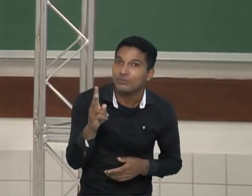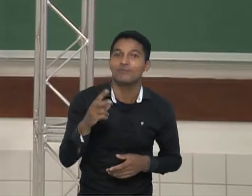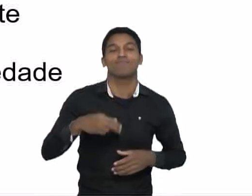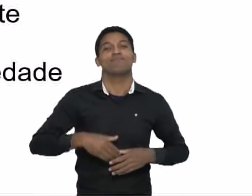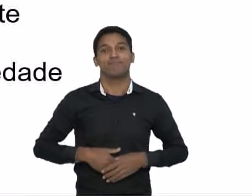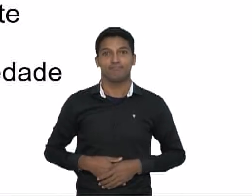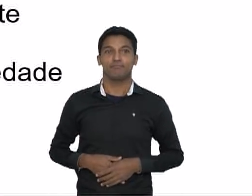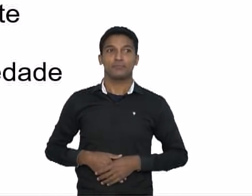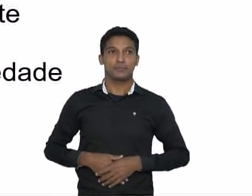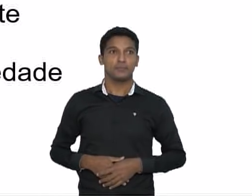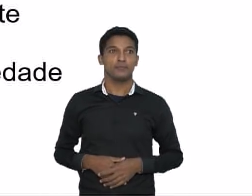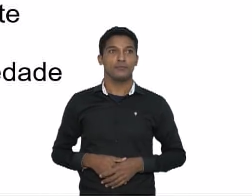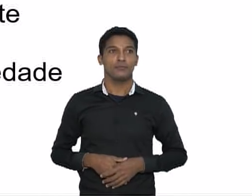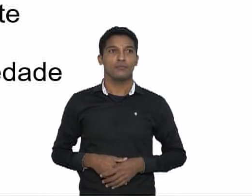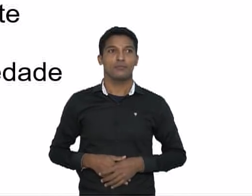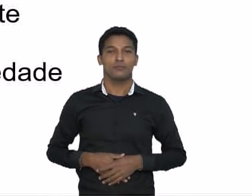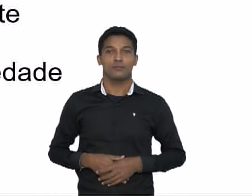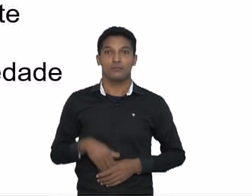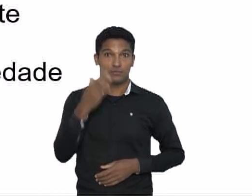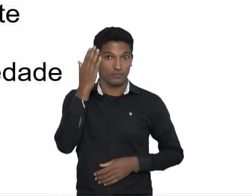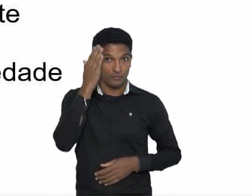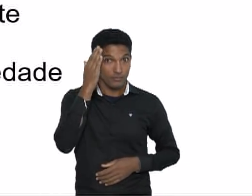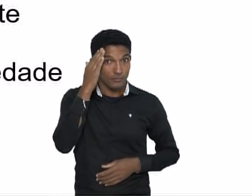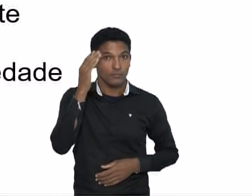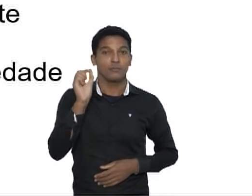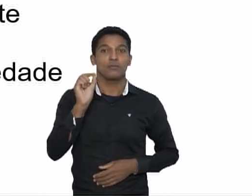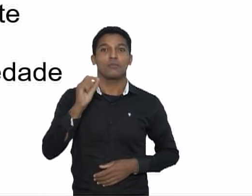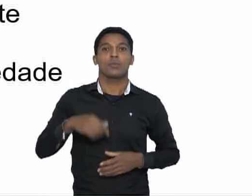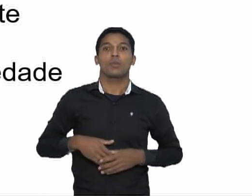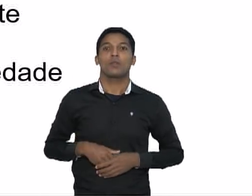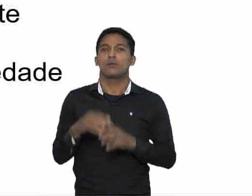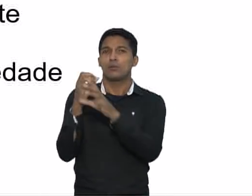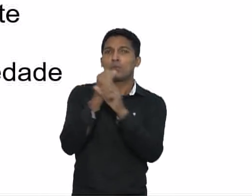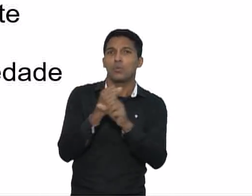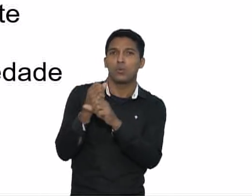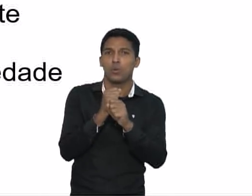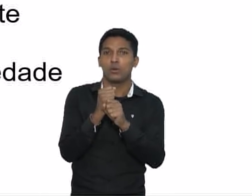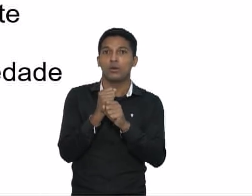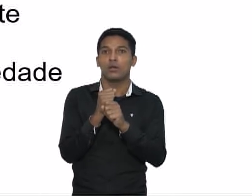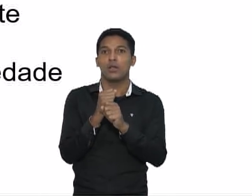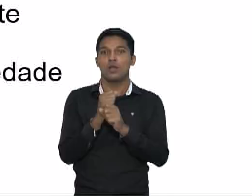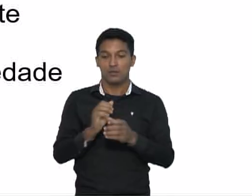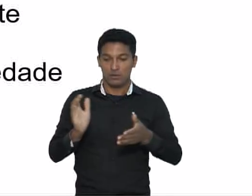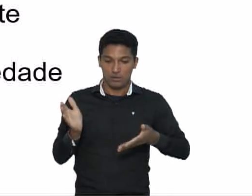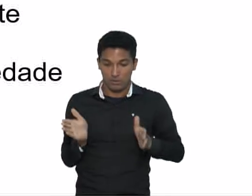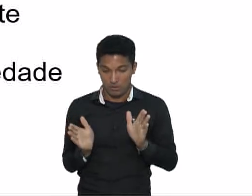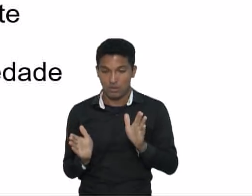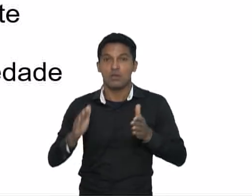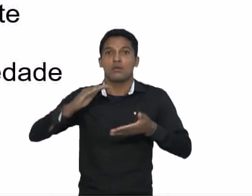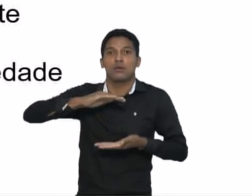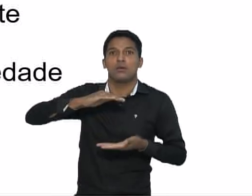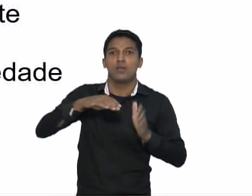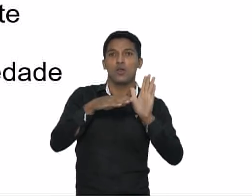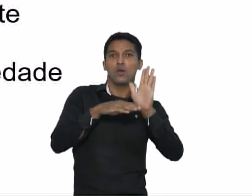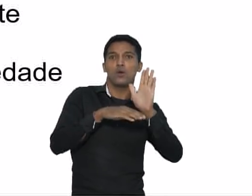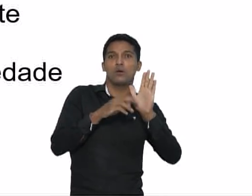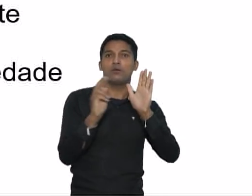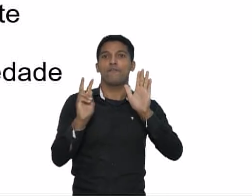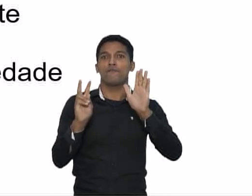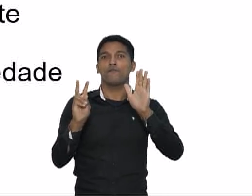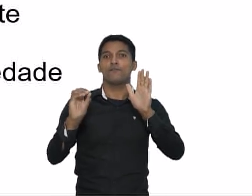E sabendo que o cálculo do volume deste recipiente é o produto das 3 dimensões.